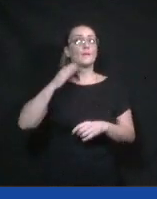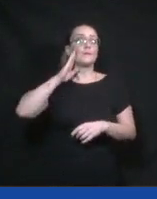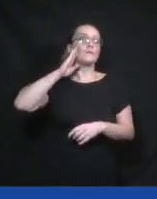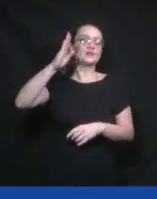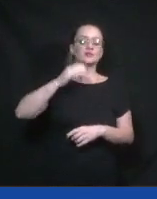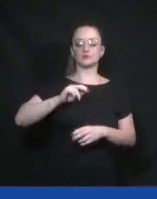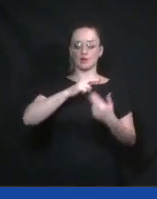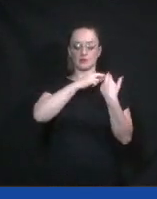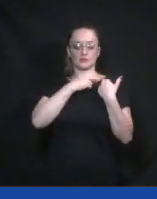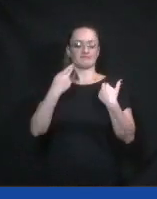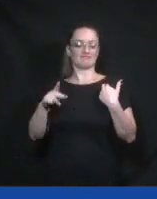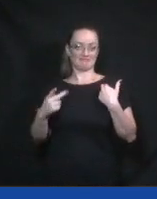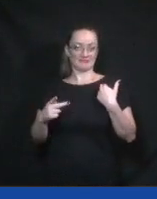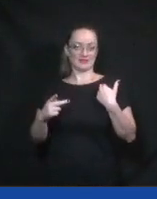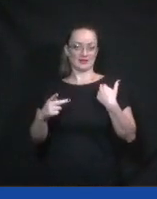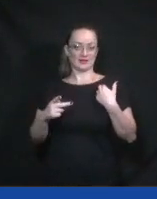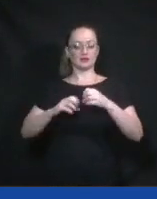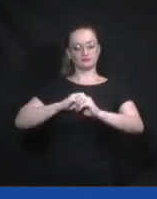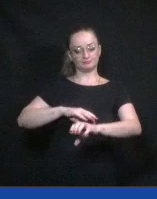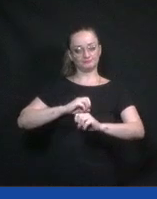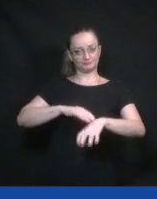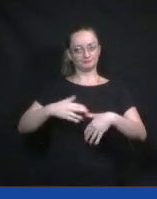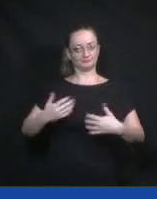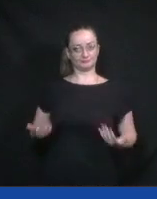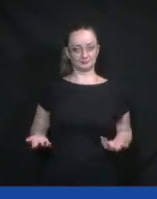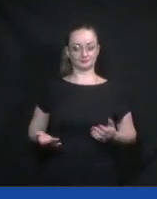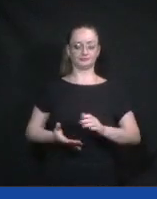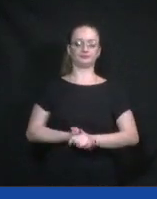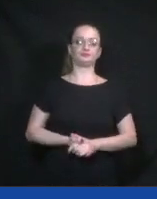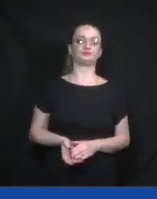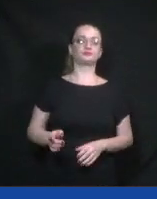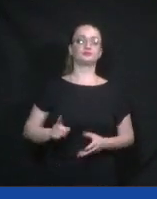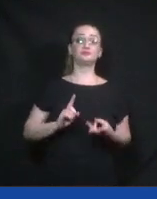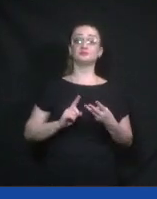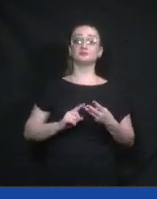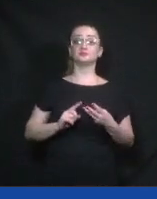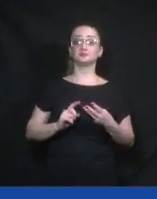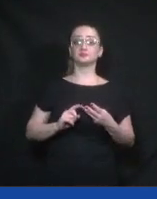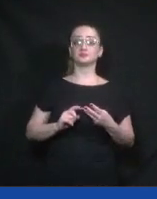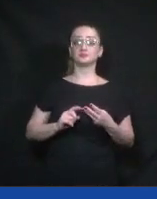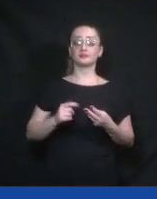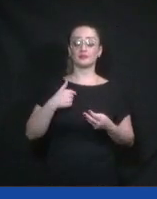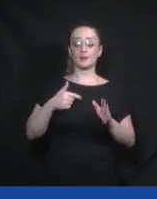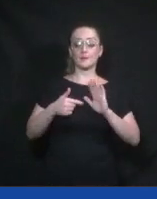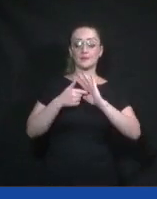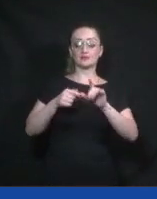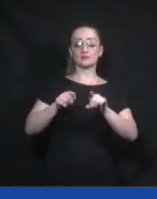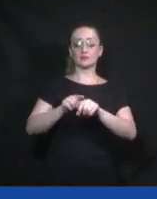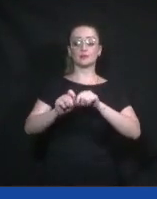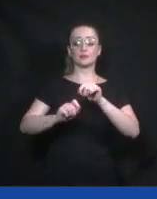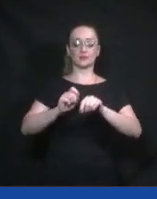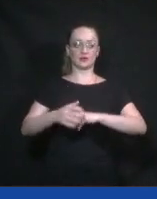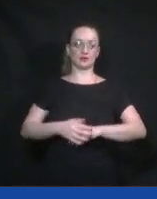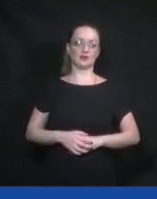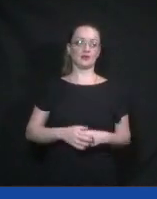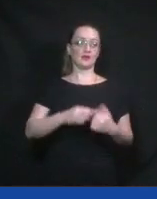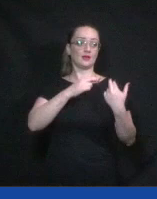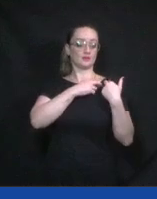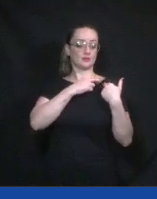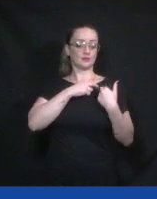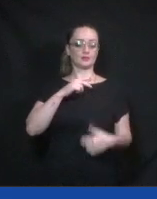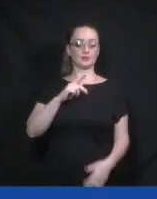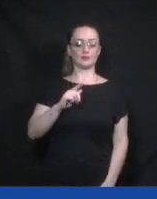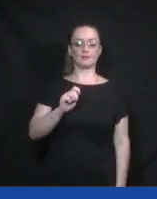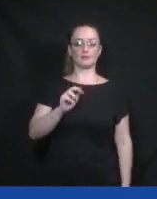do seu papel de Educação no terceiro aspecto Eu destacaria também o próprio papel dos parlamentos